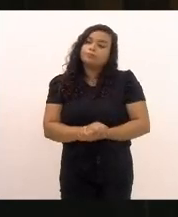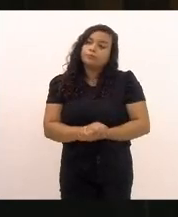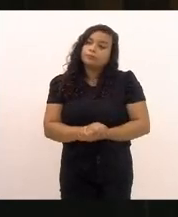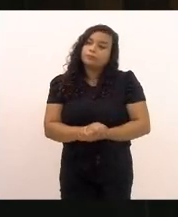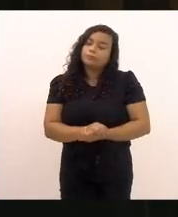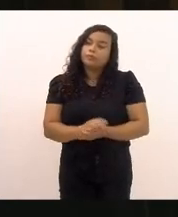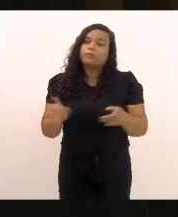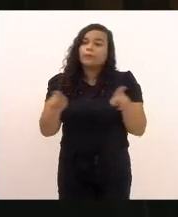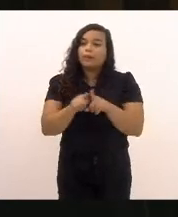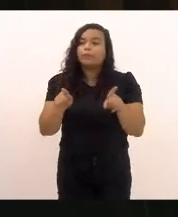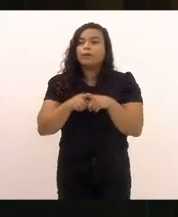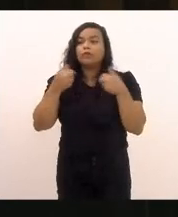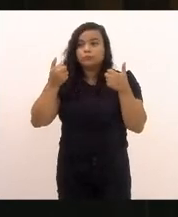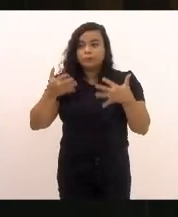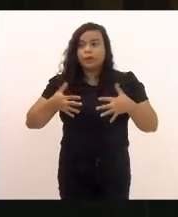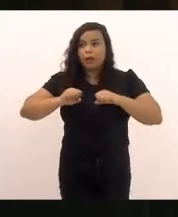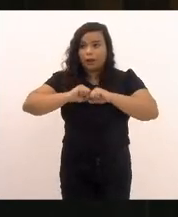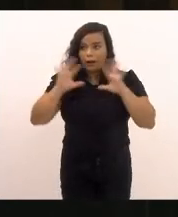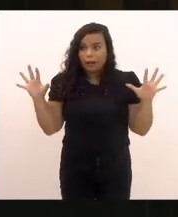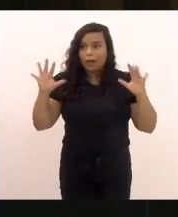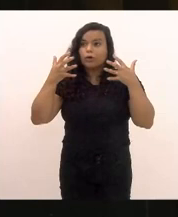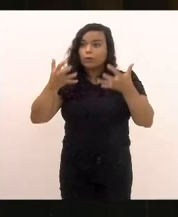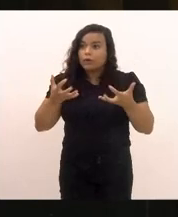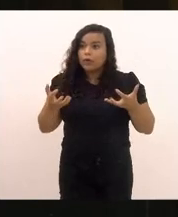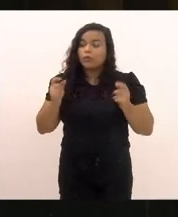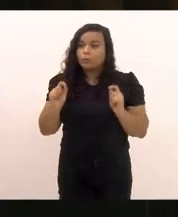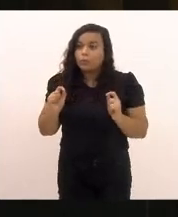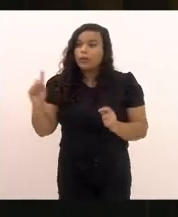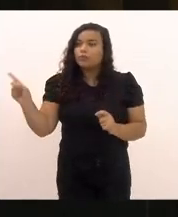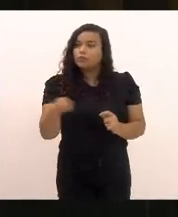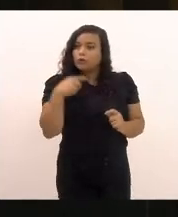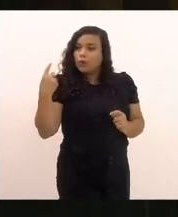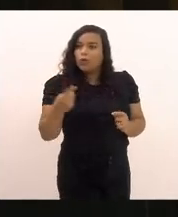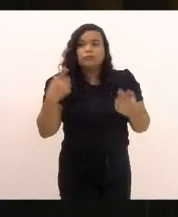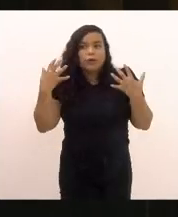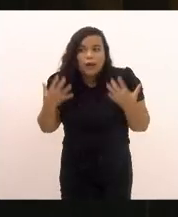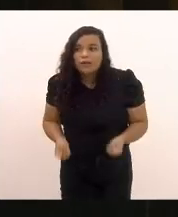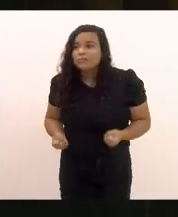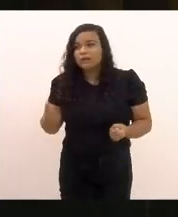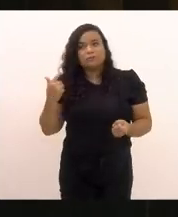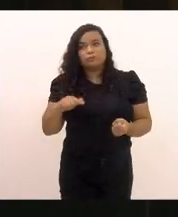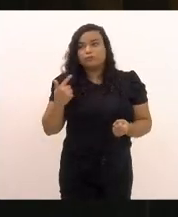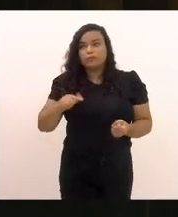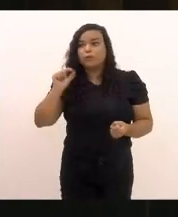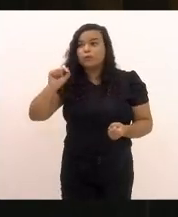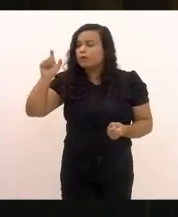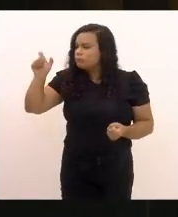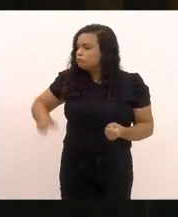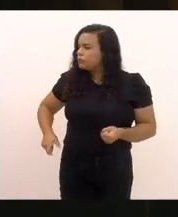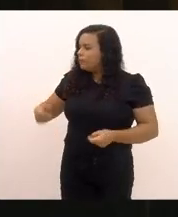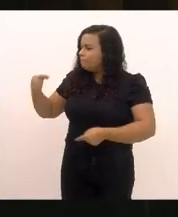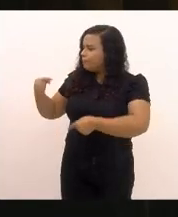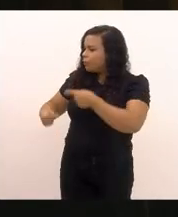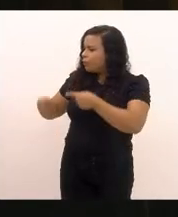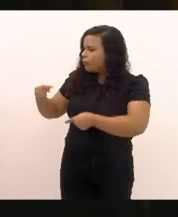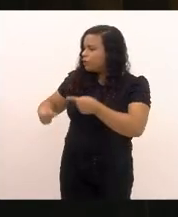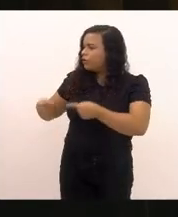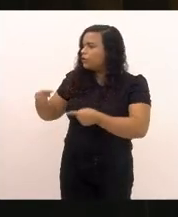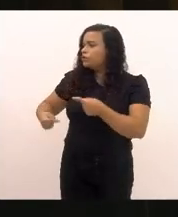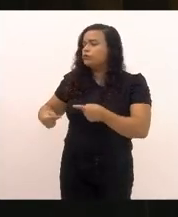Quero aqui deixar bem claro que não iremos aceitar que políticos